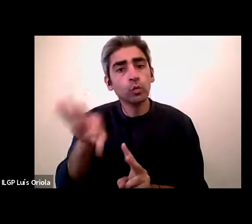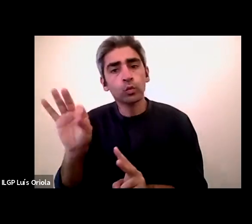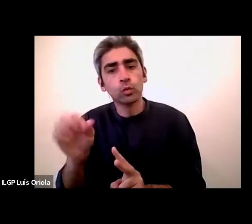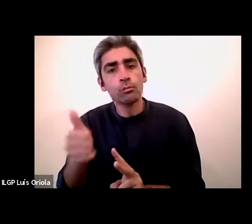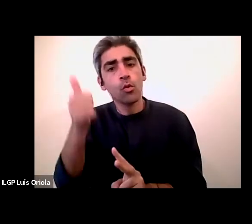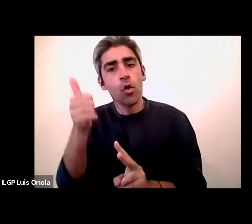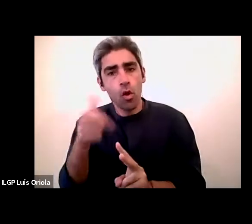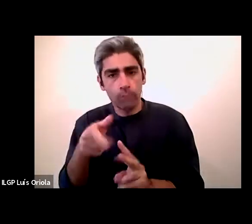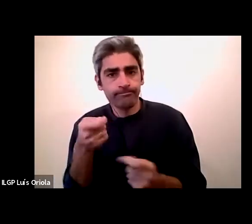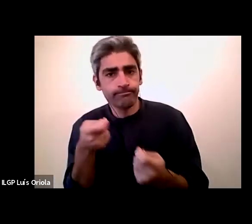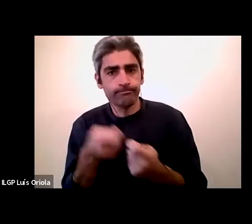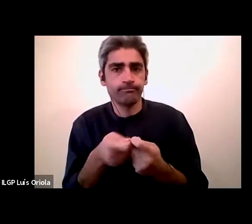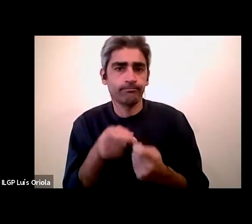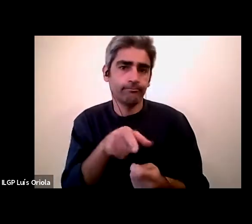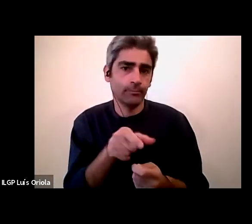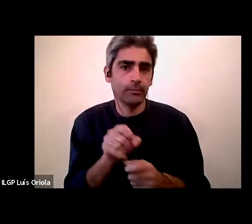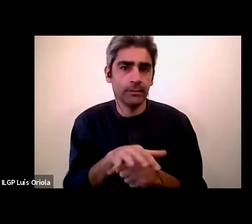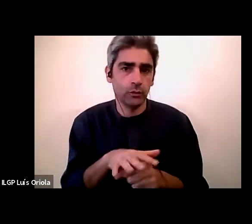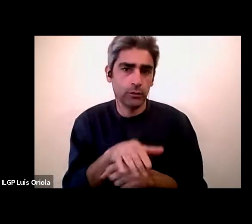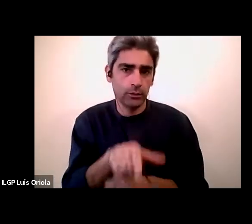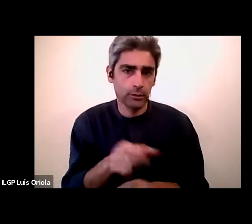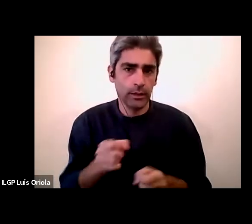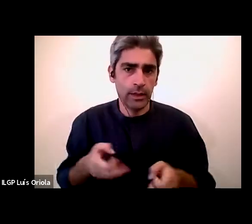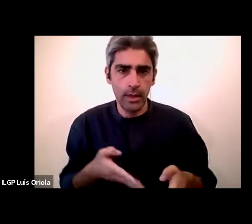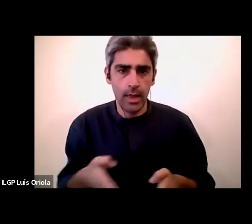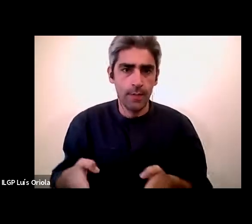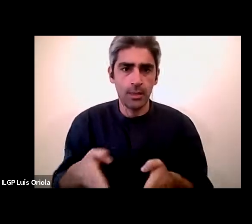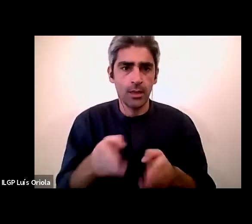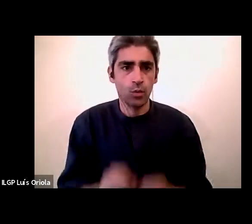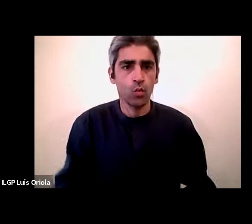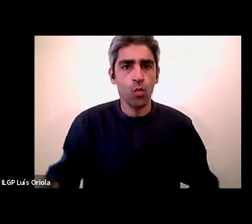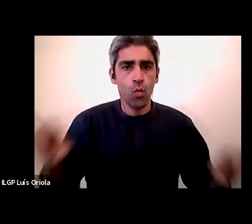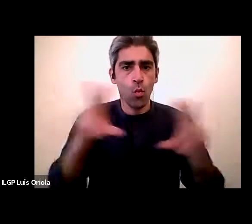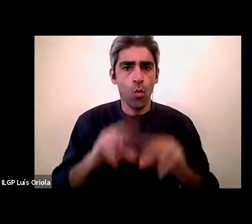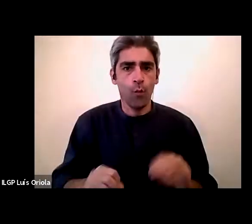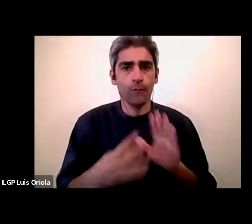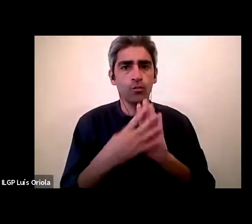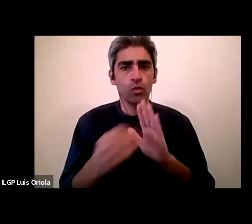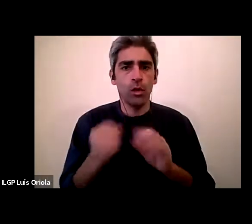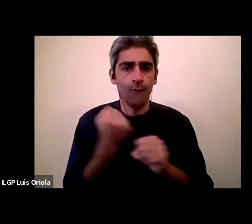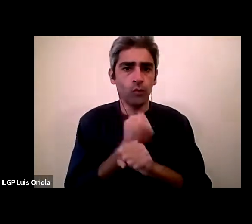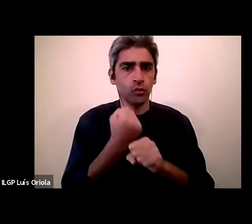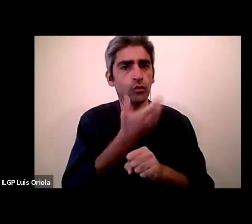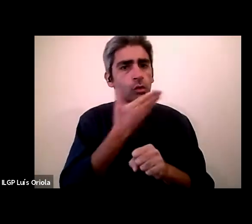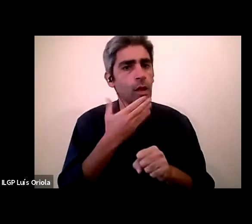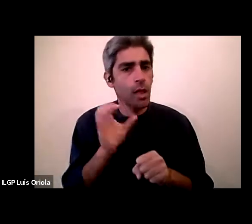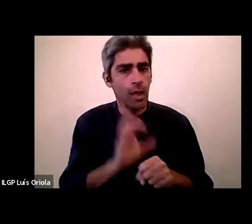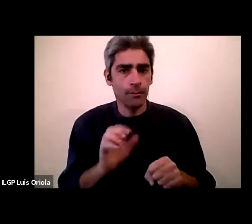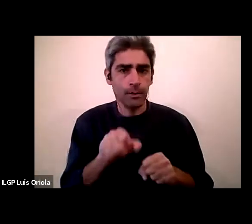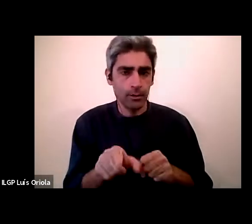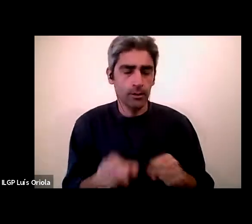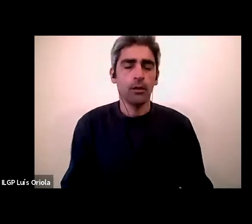mais adequadas a este caminho, a este novo modelo de funcionamento. Com os